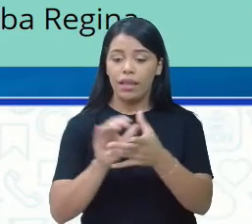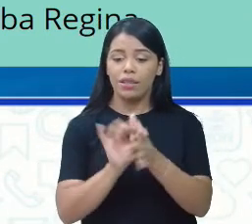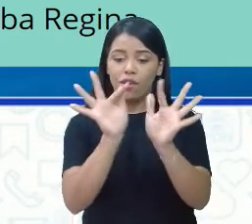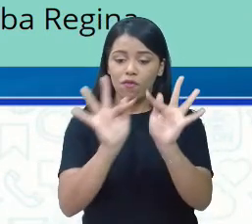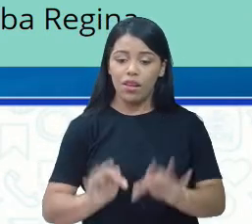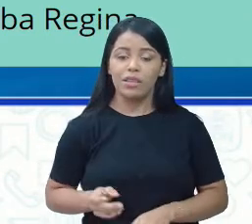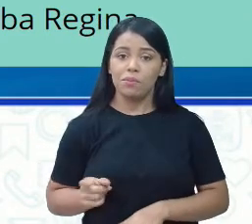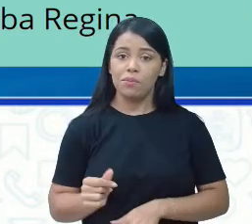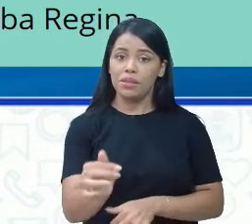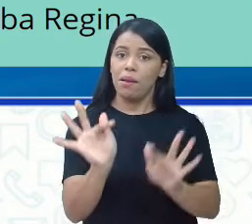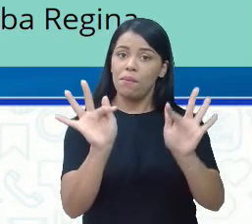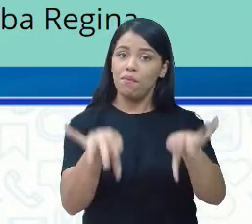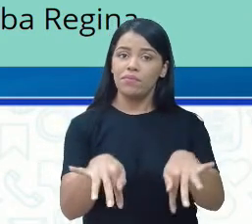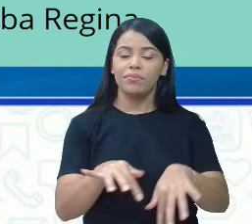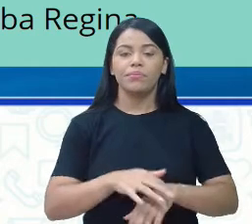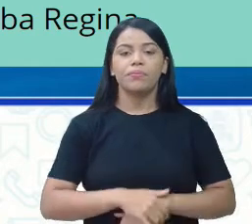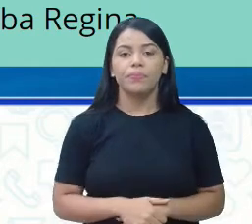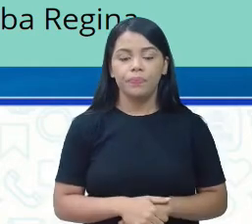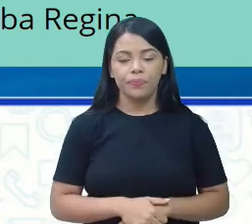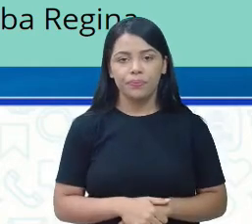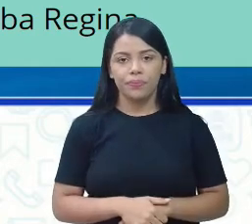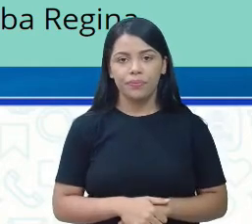sempre. Fim.